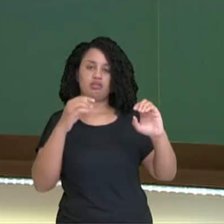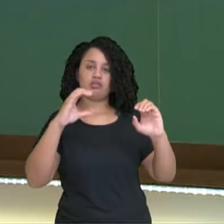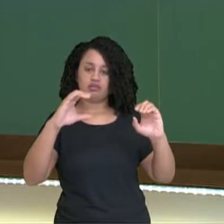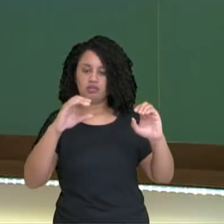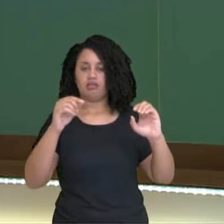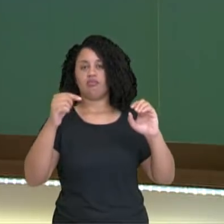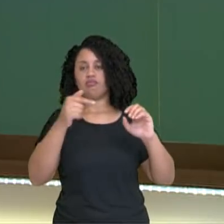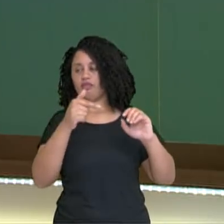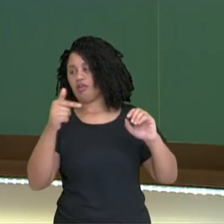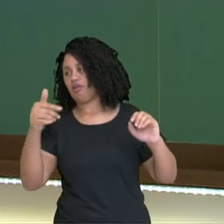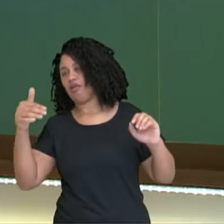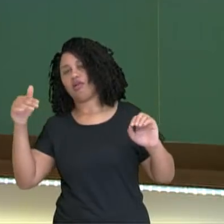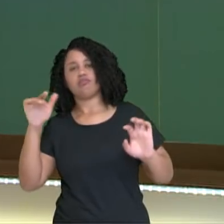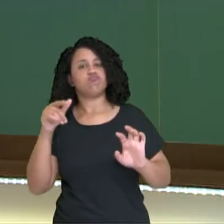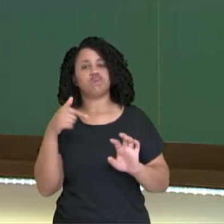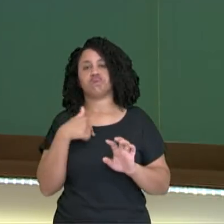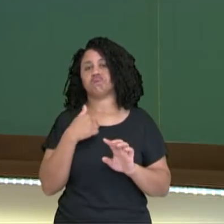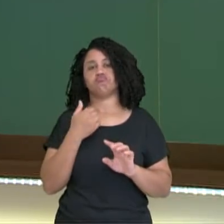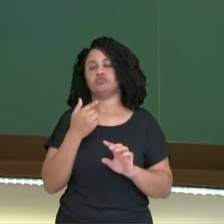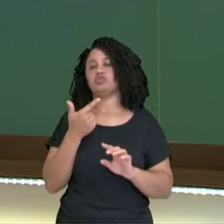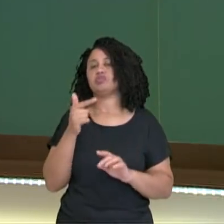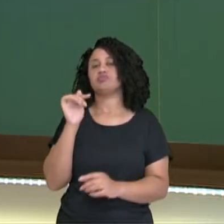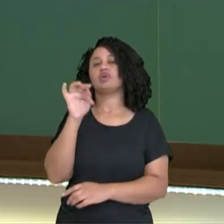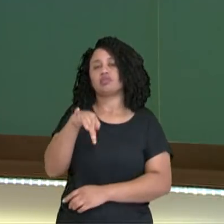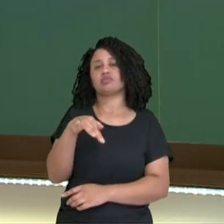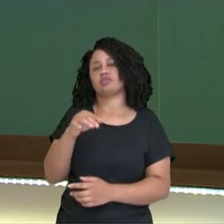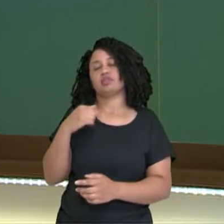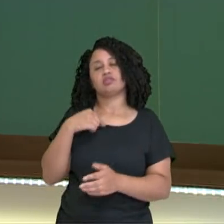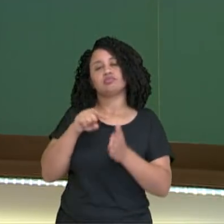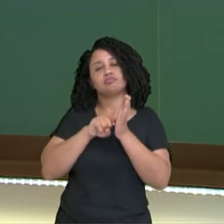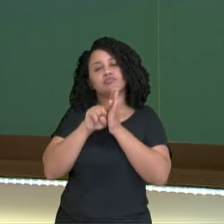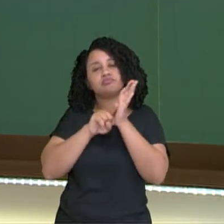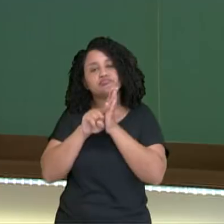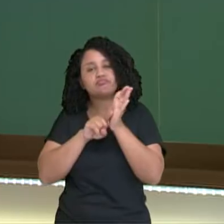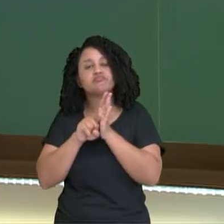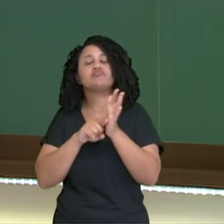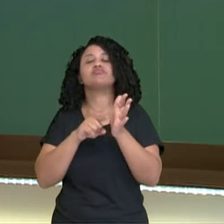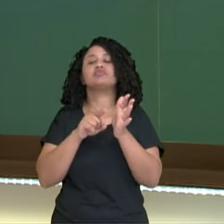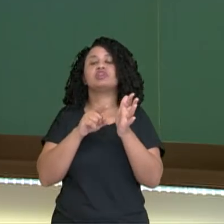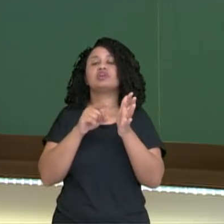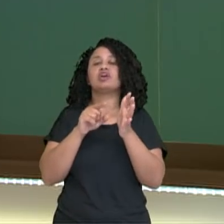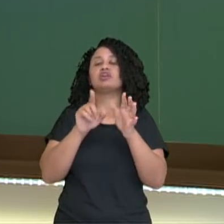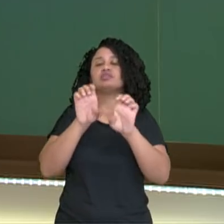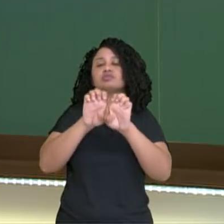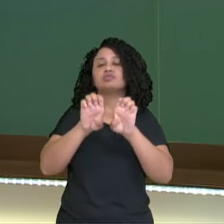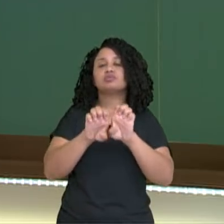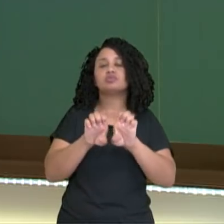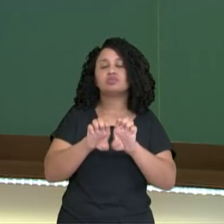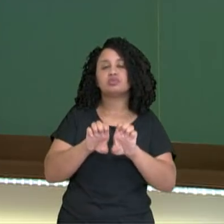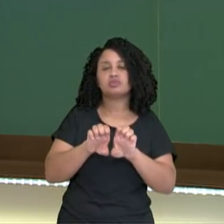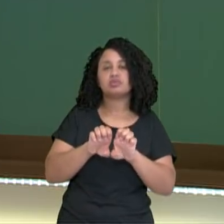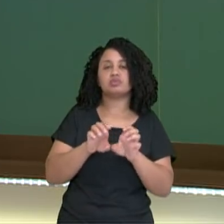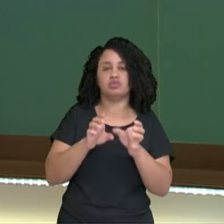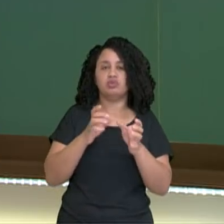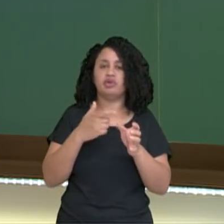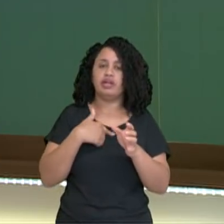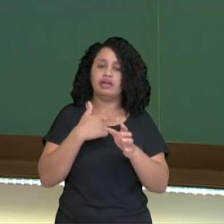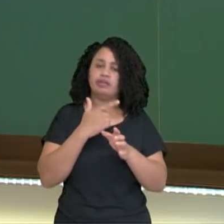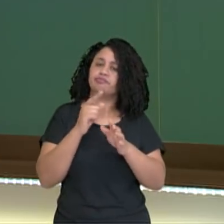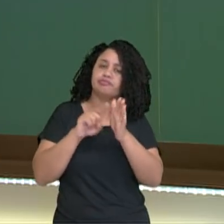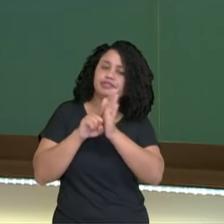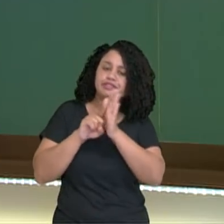infinitas vezes, tá certo? Vejam lá, procurem a respeito de estruturas chamadas de Buckminsters